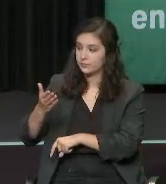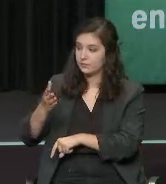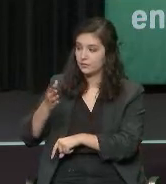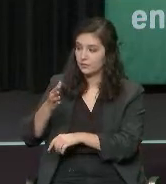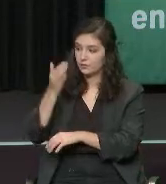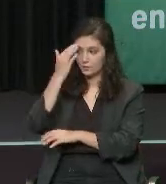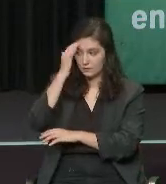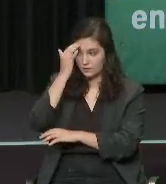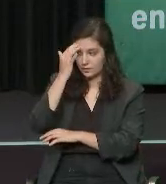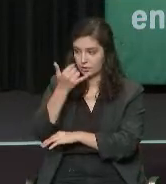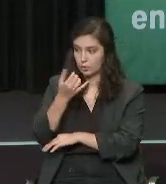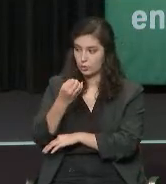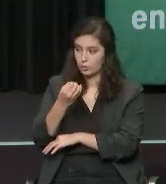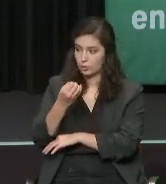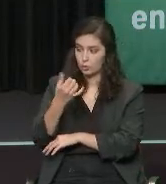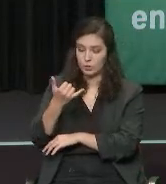fevereiro de